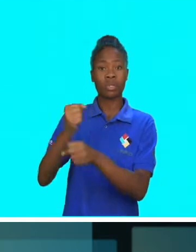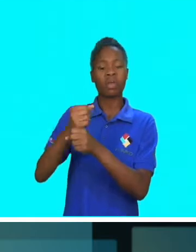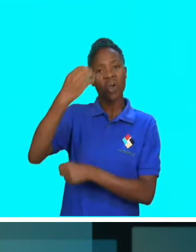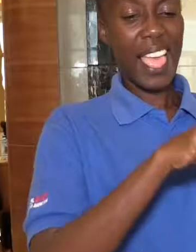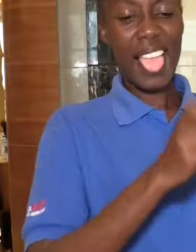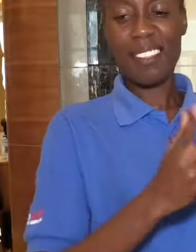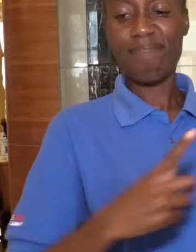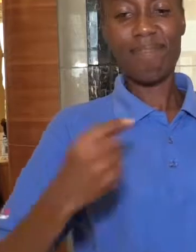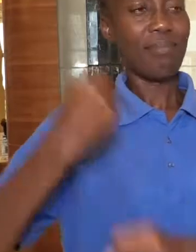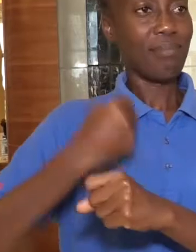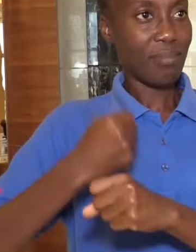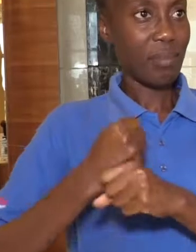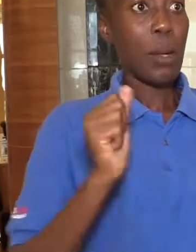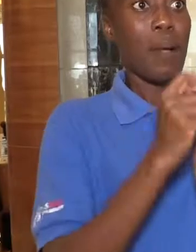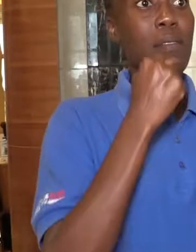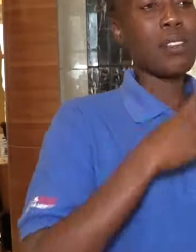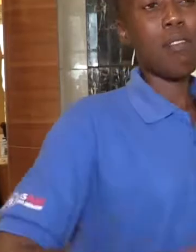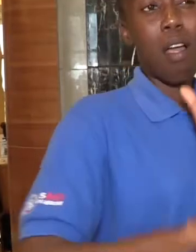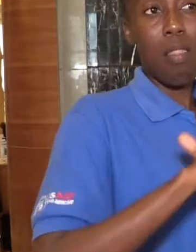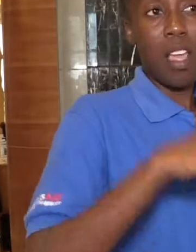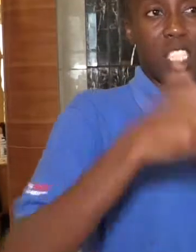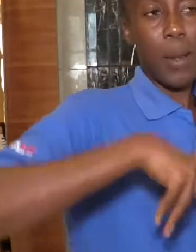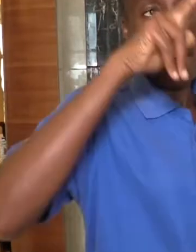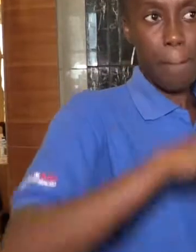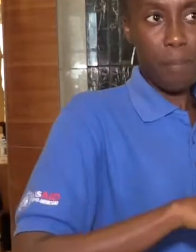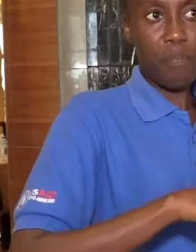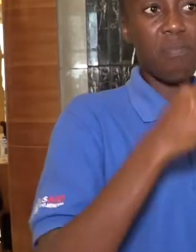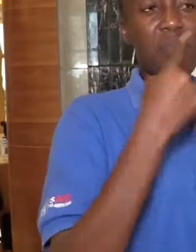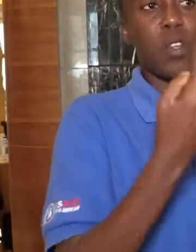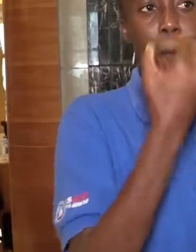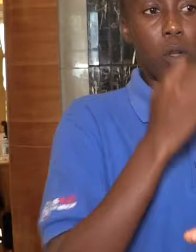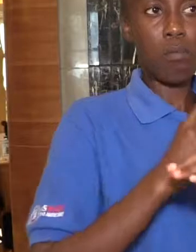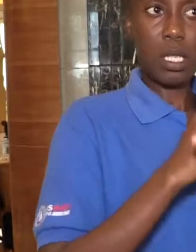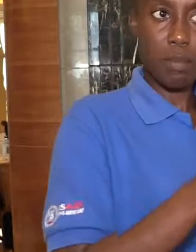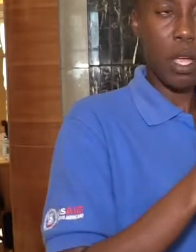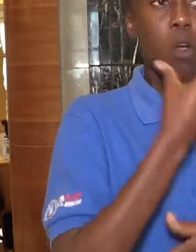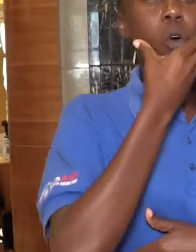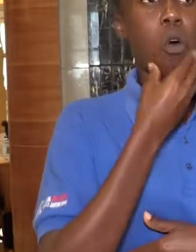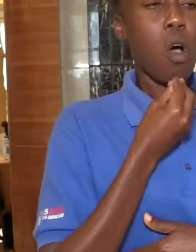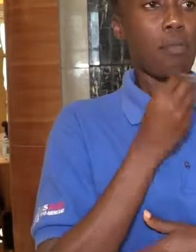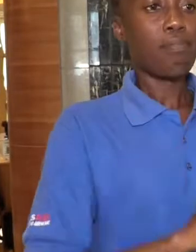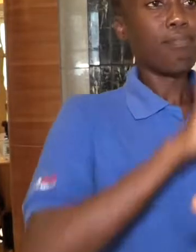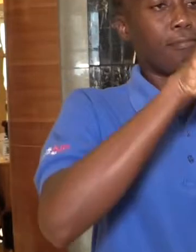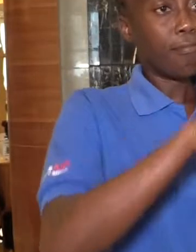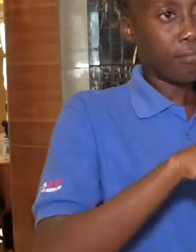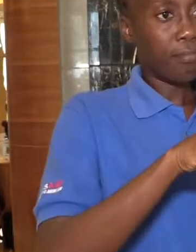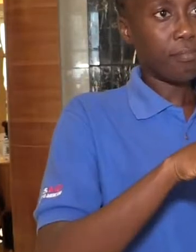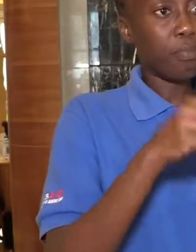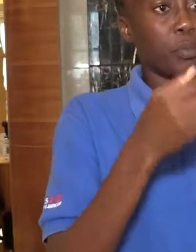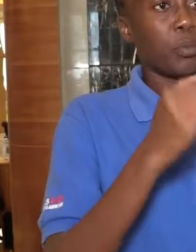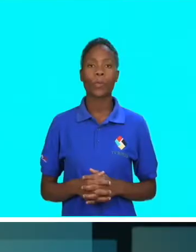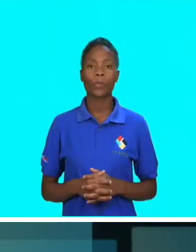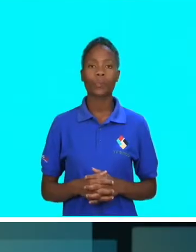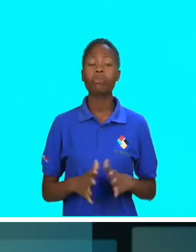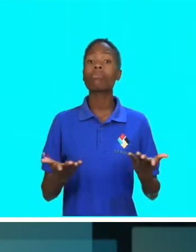e Agentes do Estado. Mas agora temos uma lei que foi aprovada, que sustenta esta participação do homem na intervenção da mulher enquanto é no período de